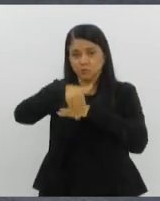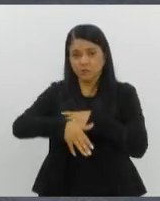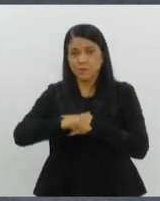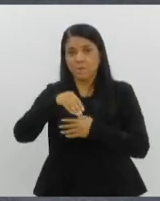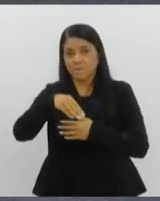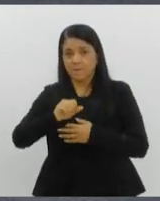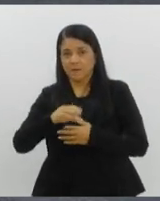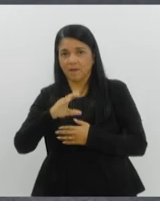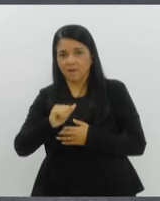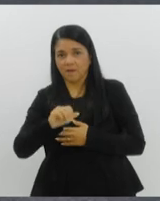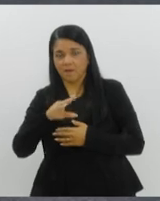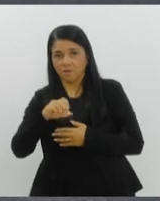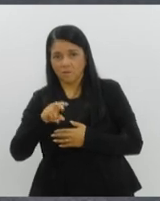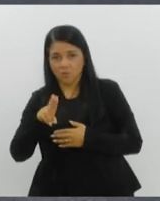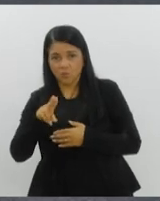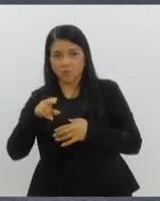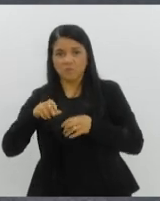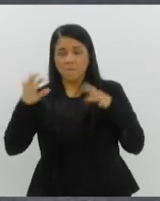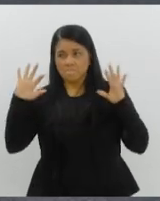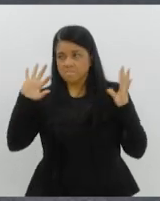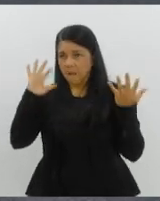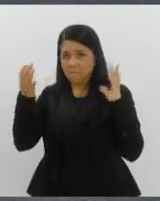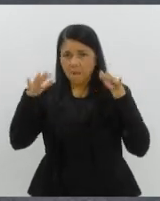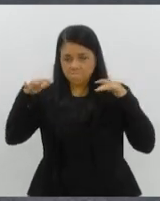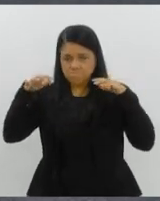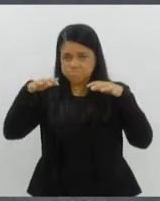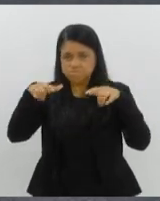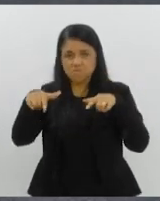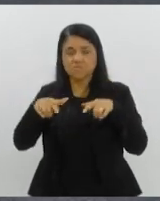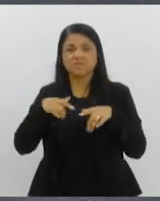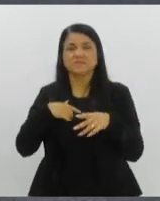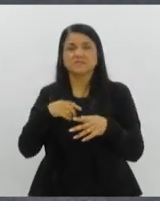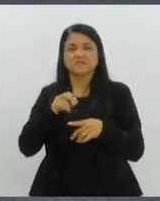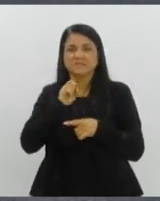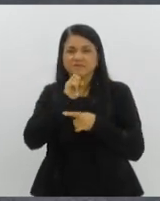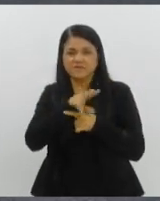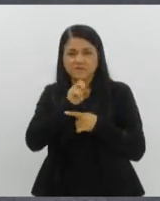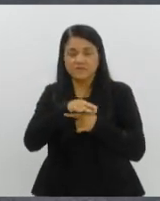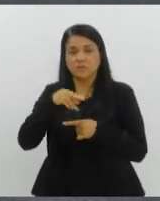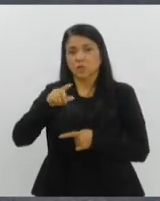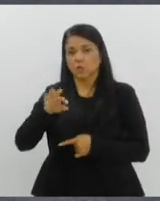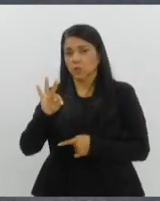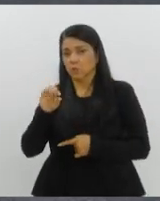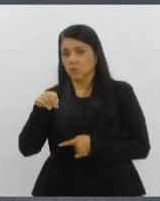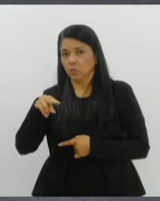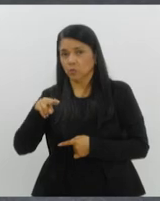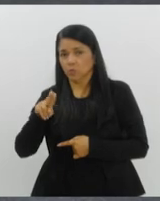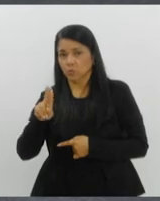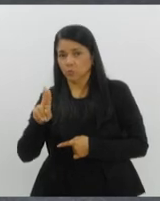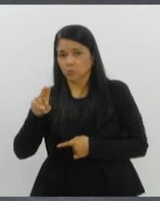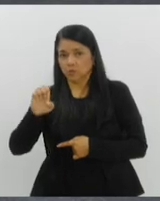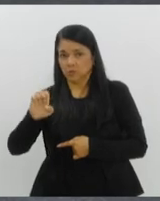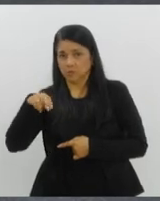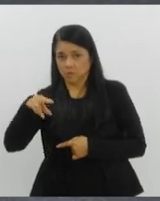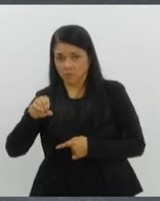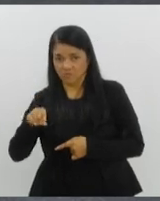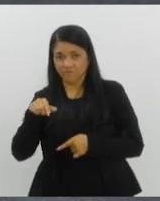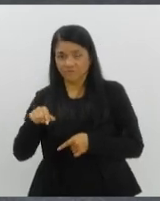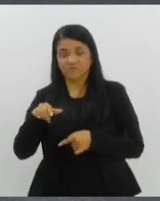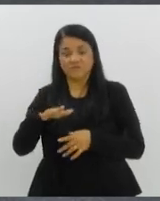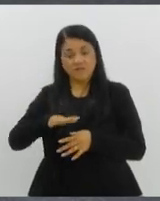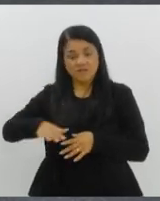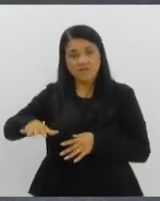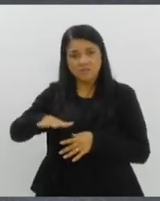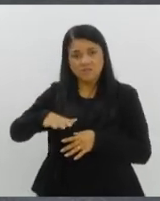impactados com aquela enchente e com aquela contaminação de toluene. Conversava com o deputado Chico Machado, que é produtor, ali na região de Cachoeiras de